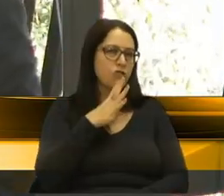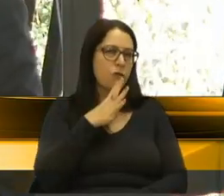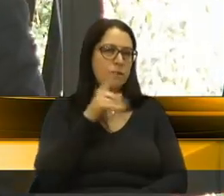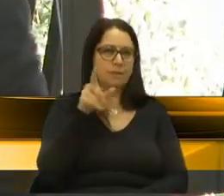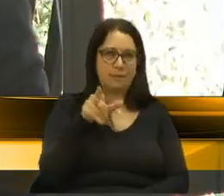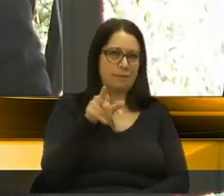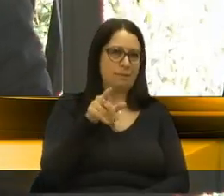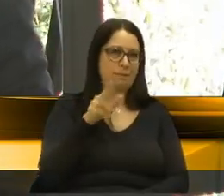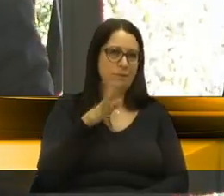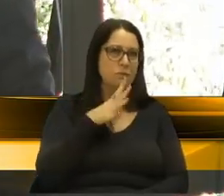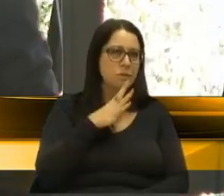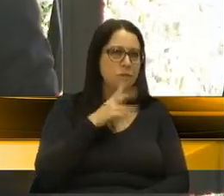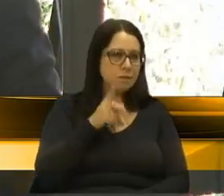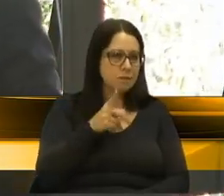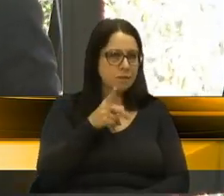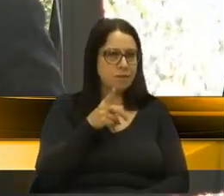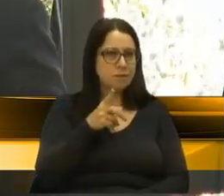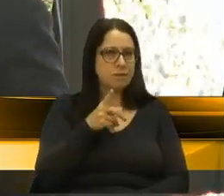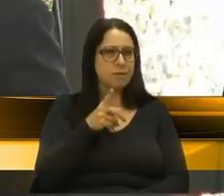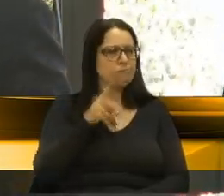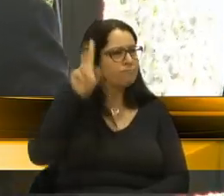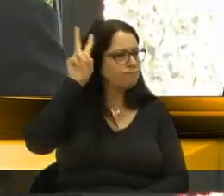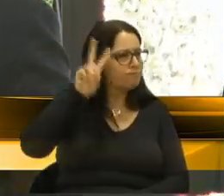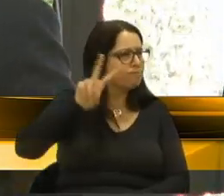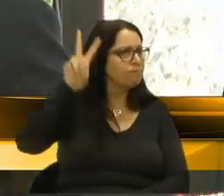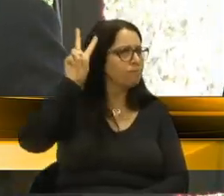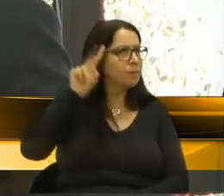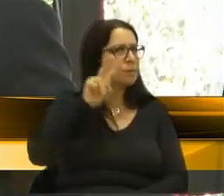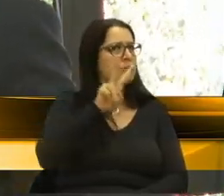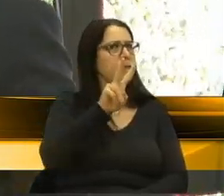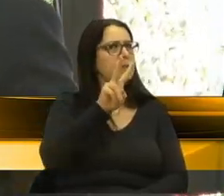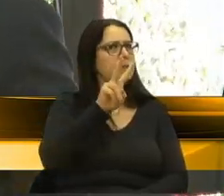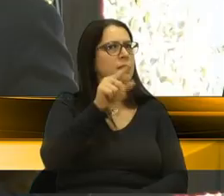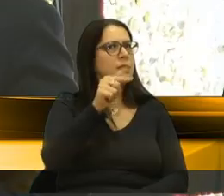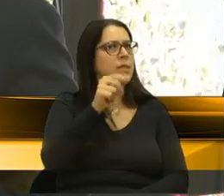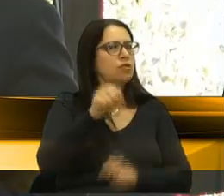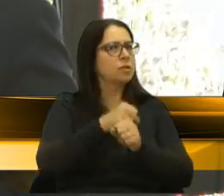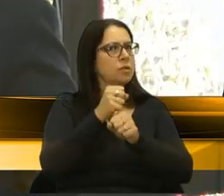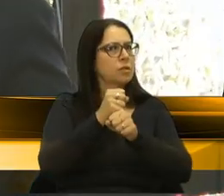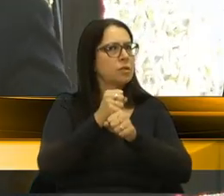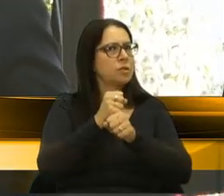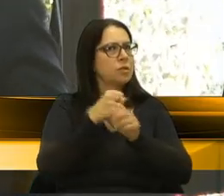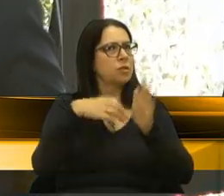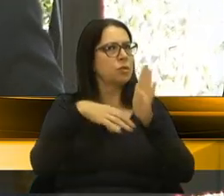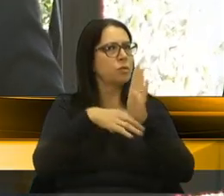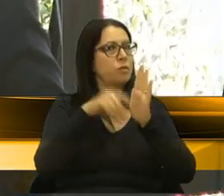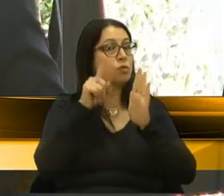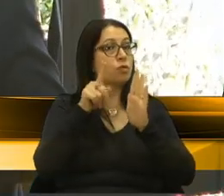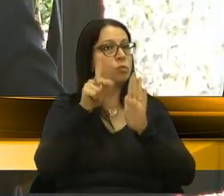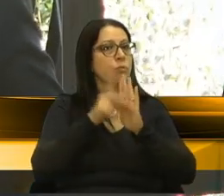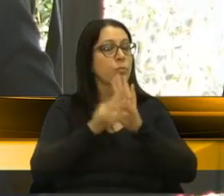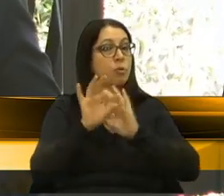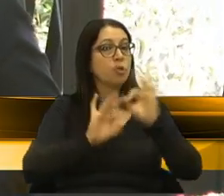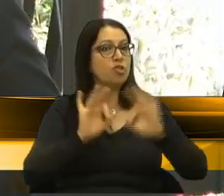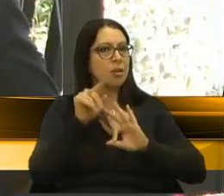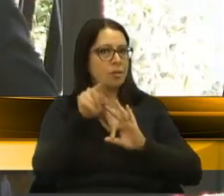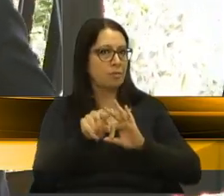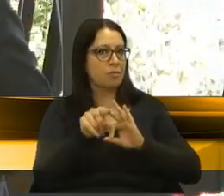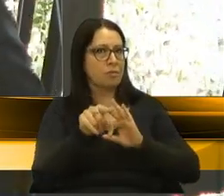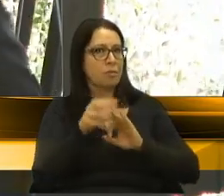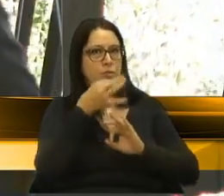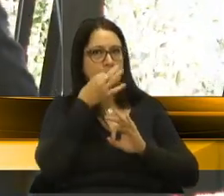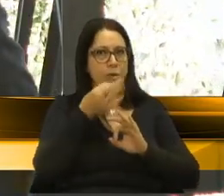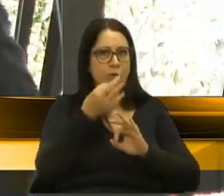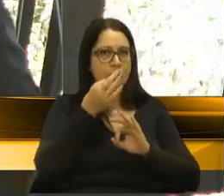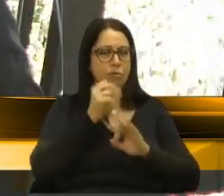conhecíamos. O histórico dele de 27 anos no Congresso Nacional foi de um projeto. O histórico dele foi de posicionamento,